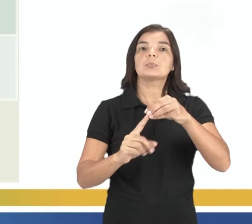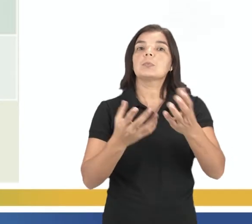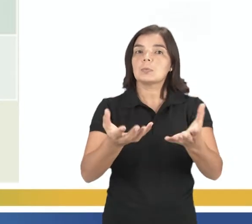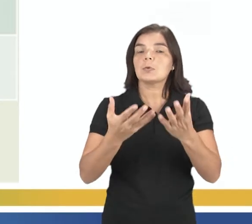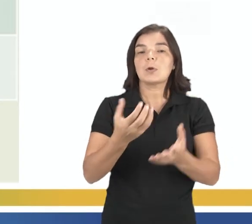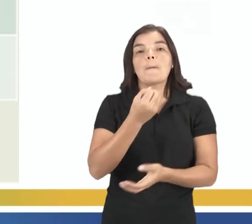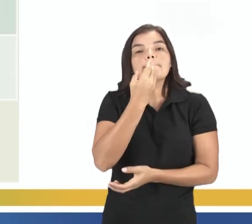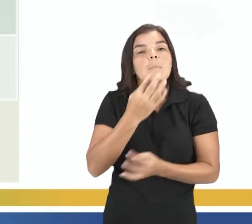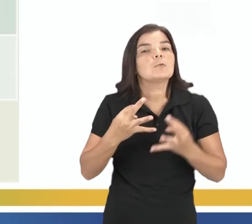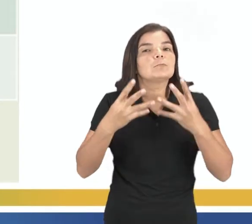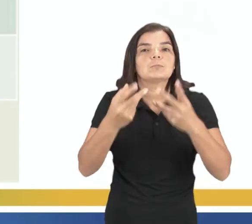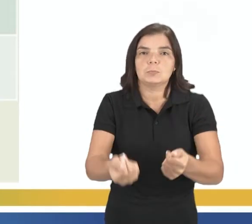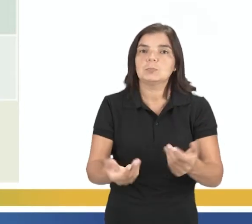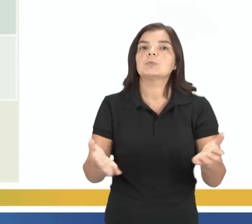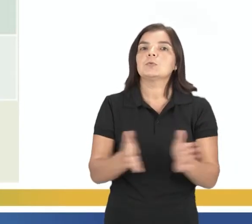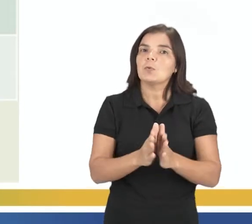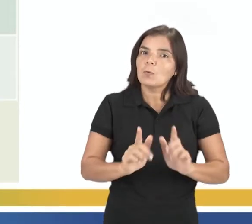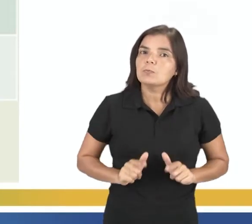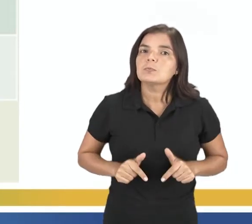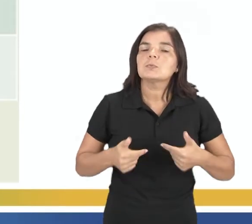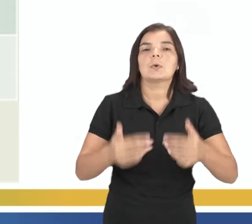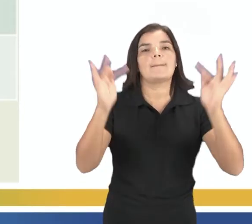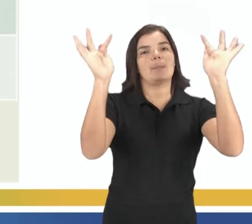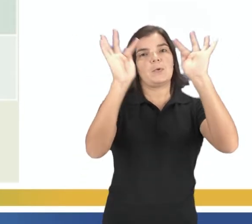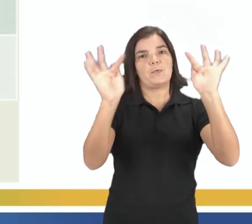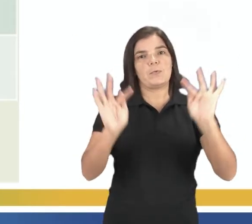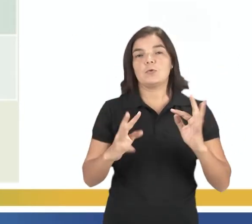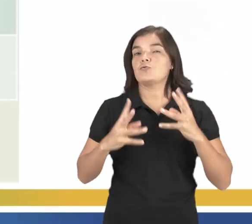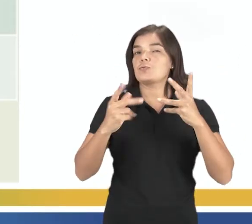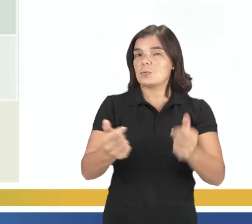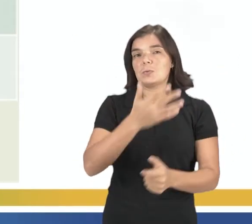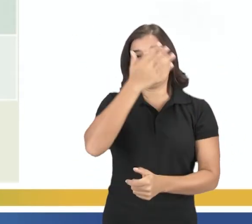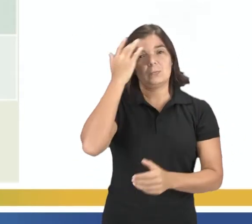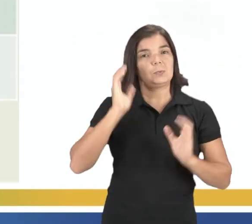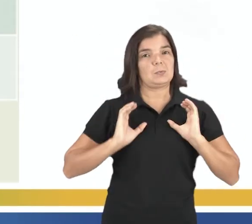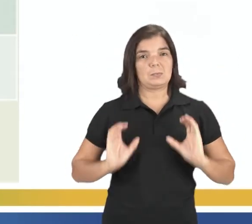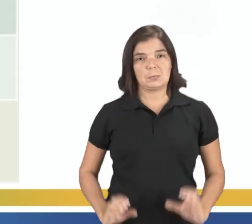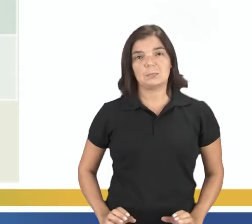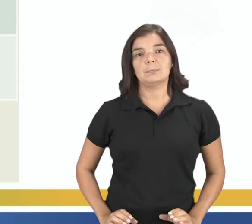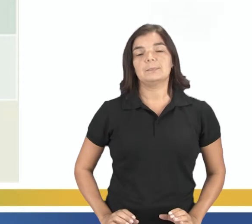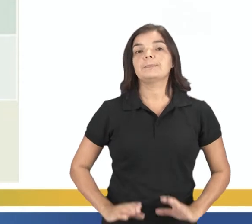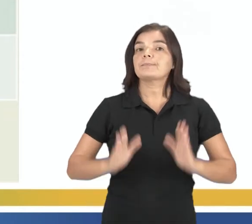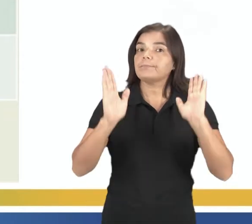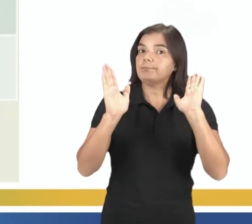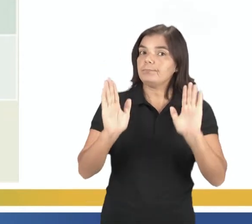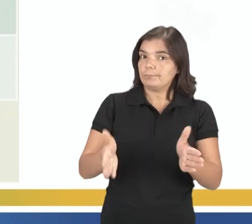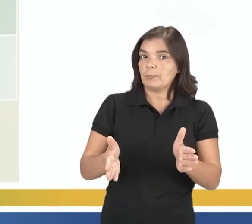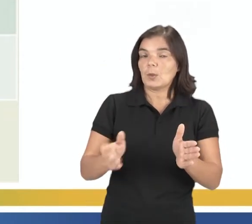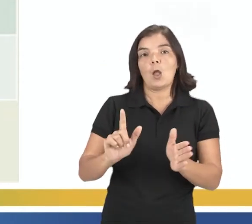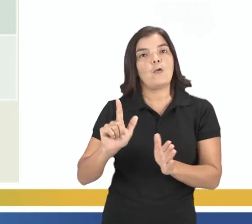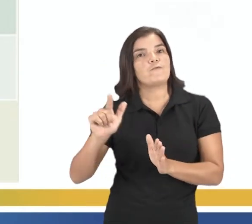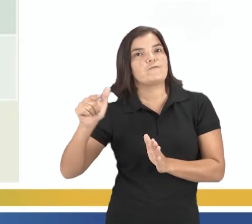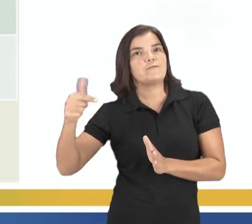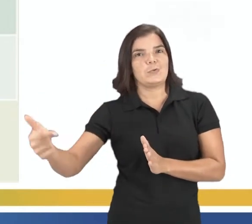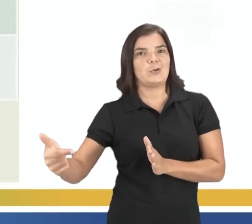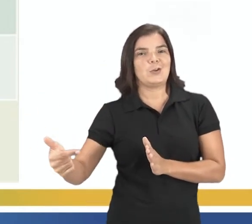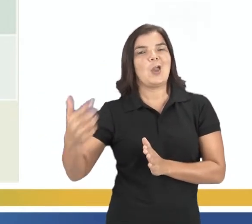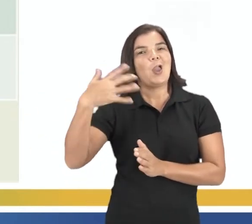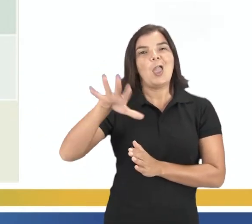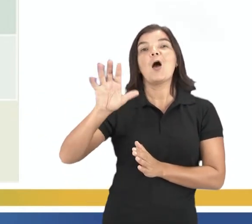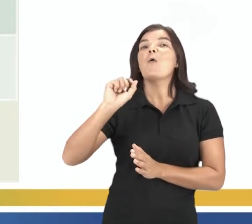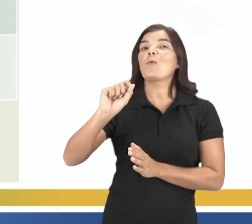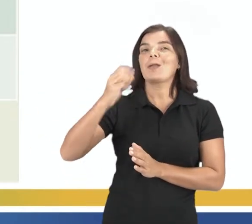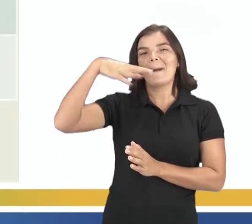quer o bem de todos, que vai lutar pela felicidade de todos os cidadãos. Já a tirania é o contrário, é a